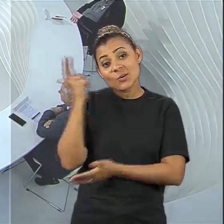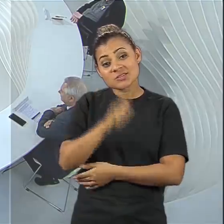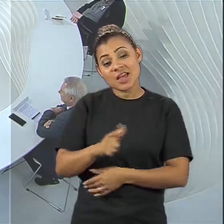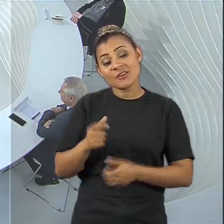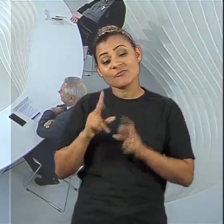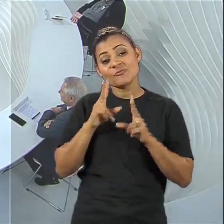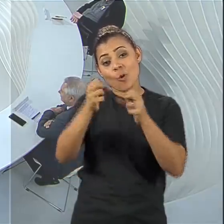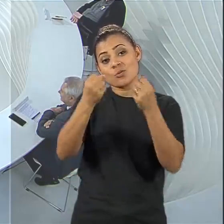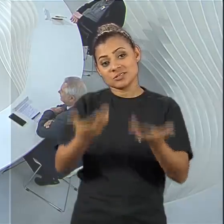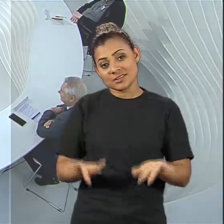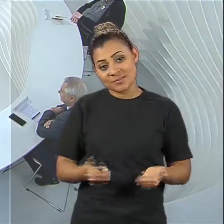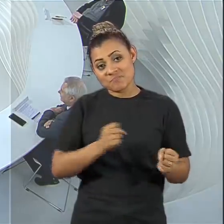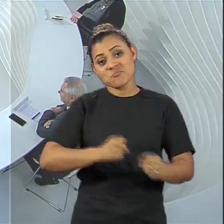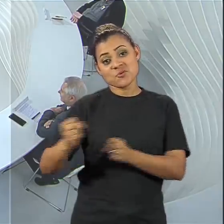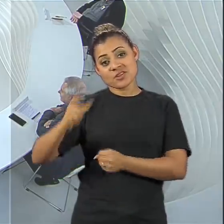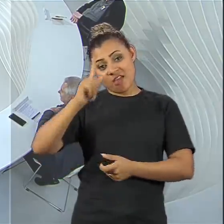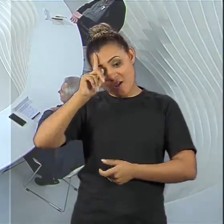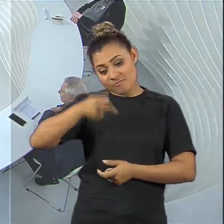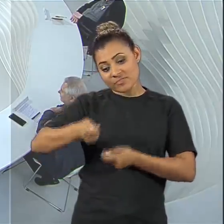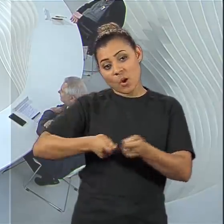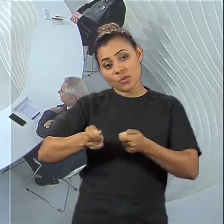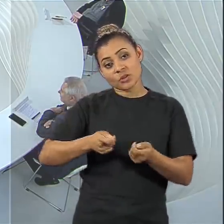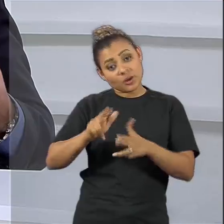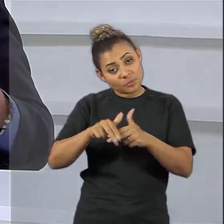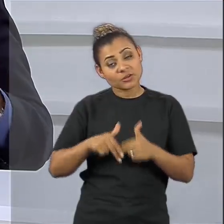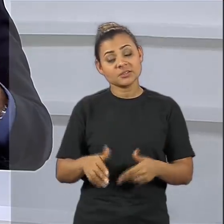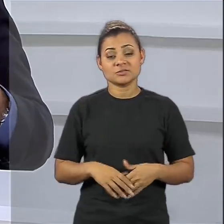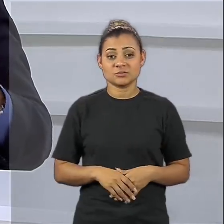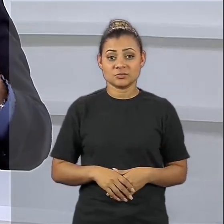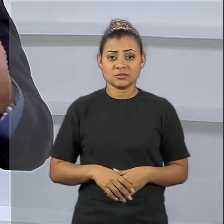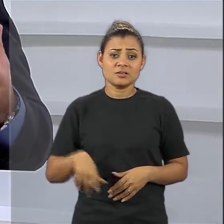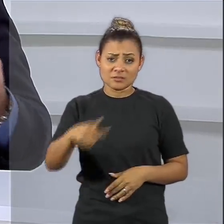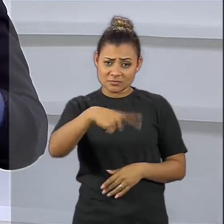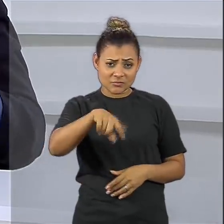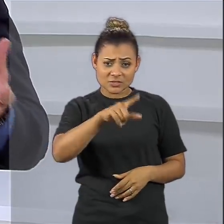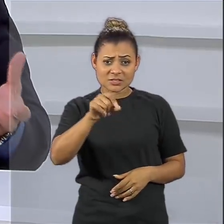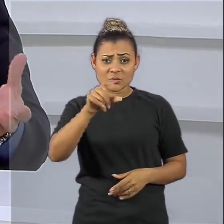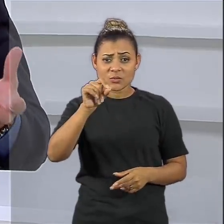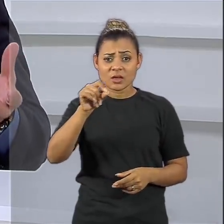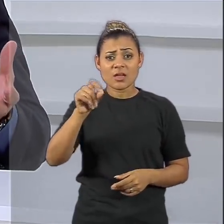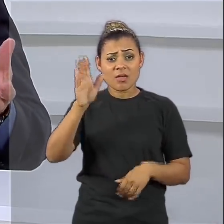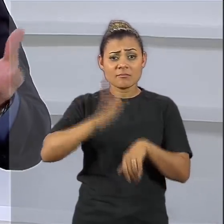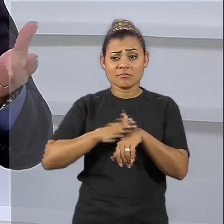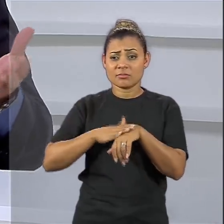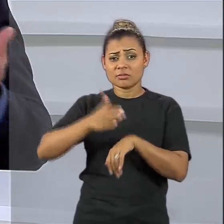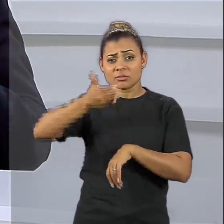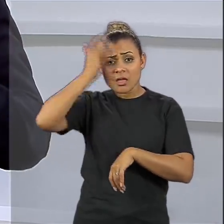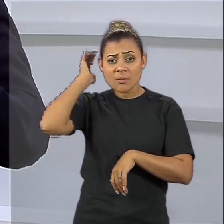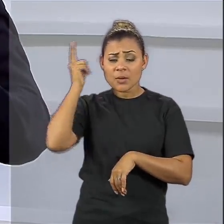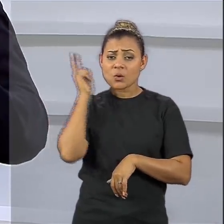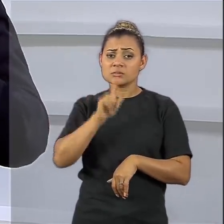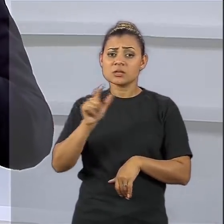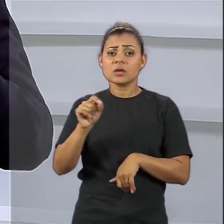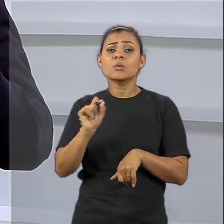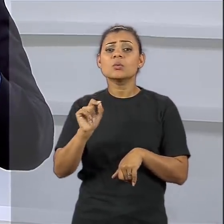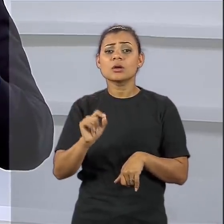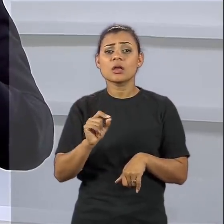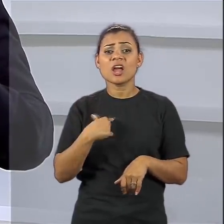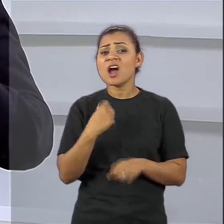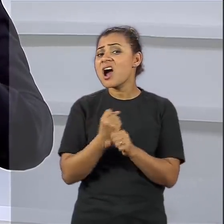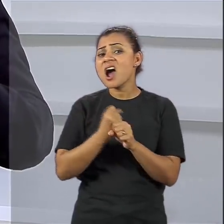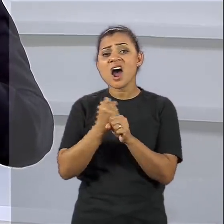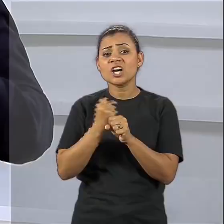expressa organicamente o que é a classe política brasileira. Acho que ninguém encarna melhor do que o próprio Temer. Não é à toa, tantos anos